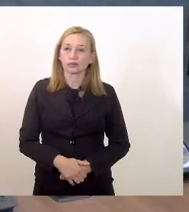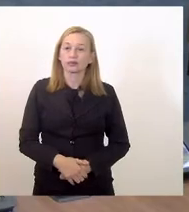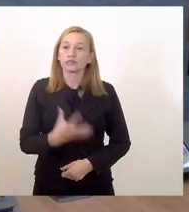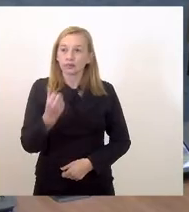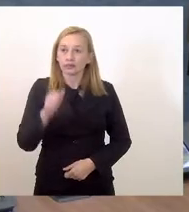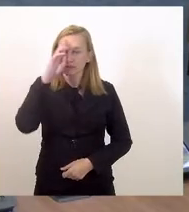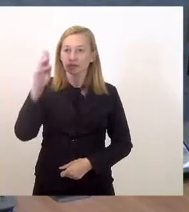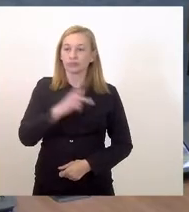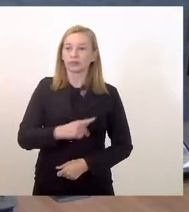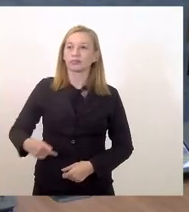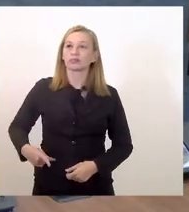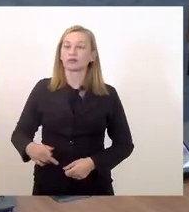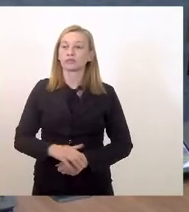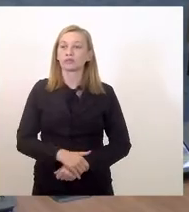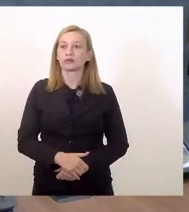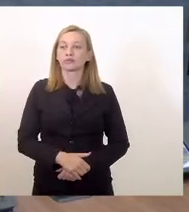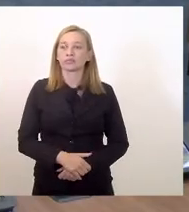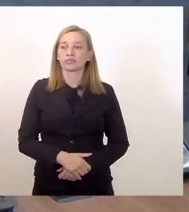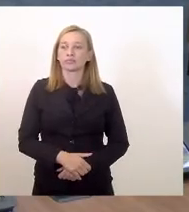Favorável, presidente.